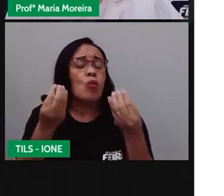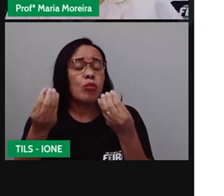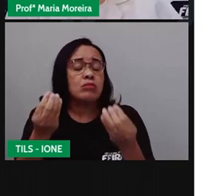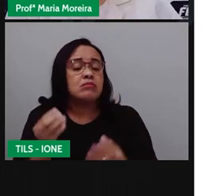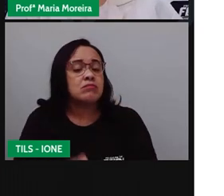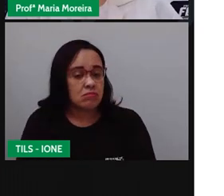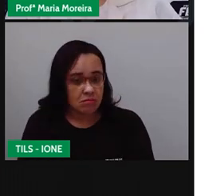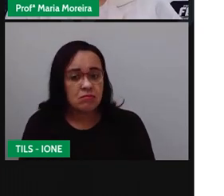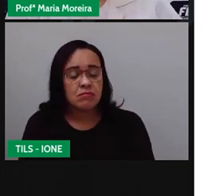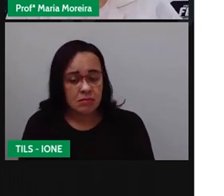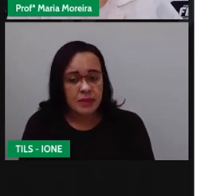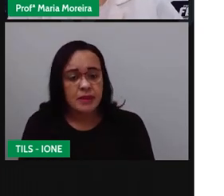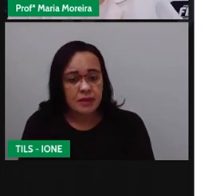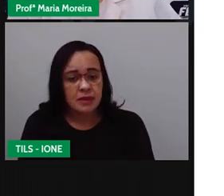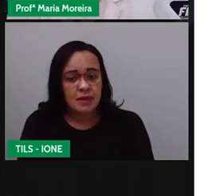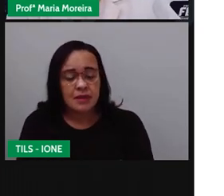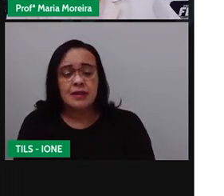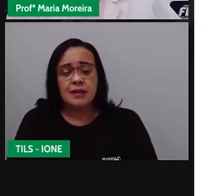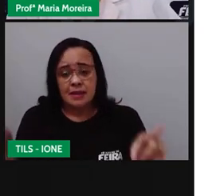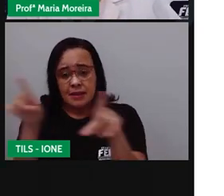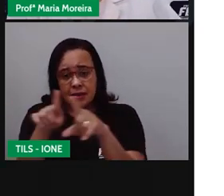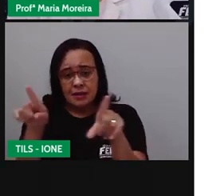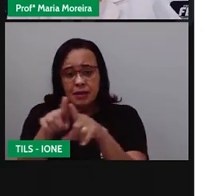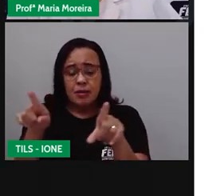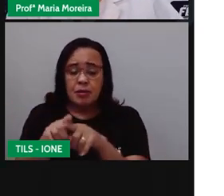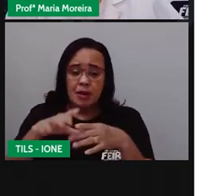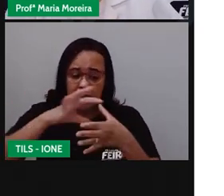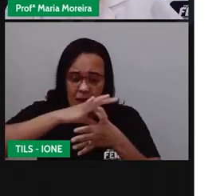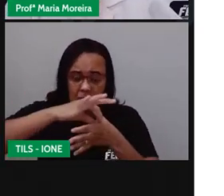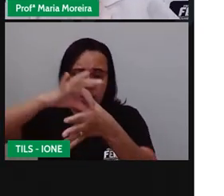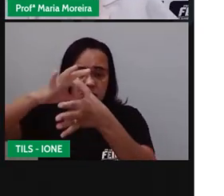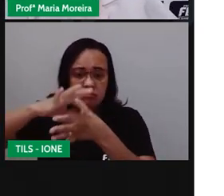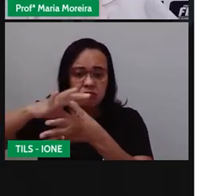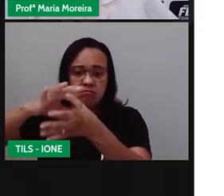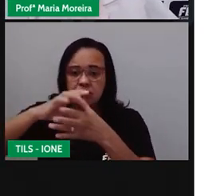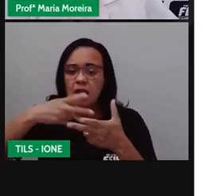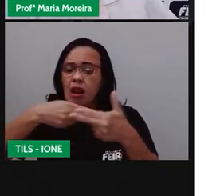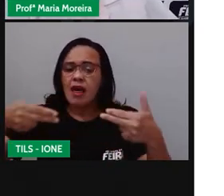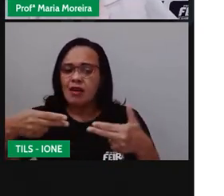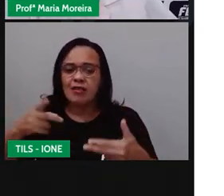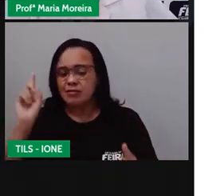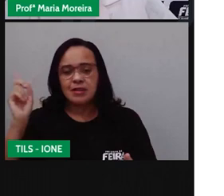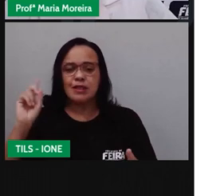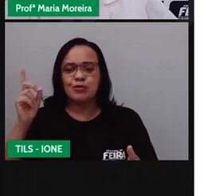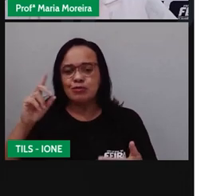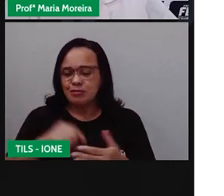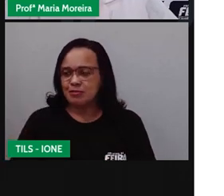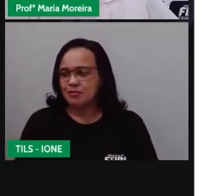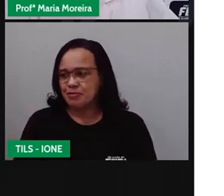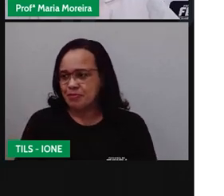Bom, e como os produtos são transportados? Você consegue imaginar, Ione?